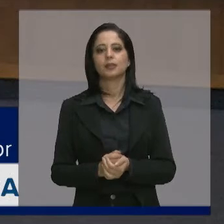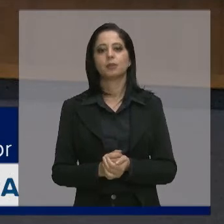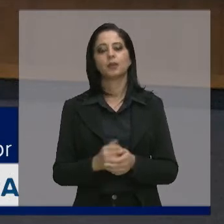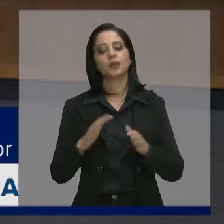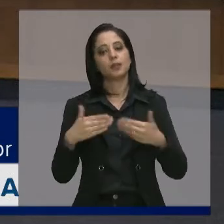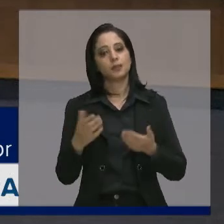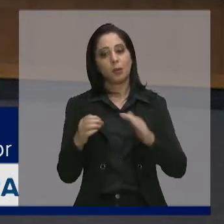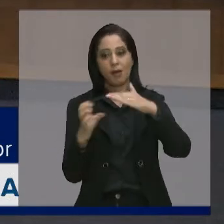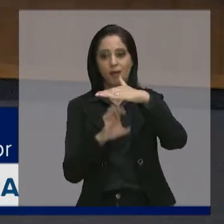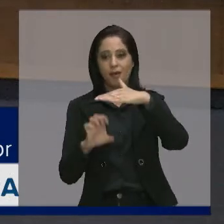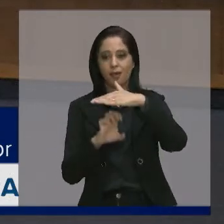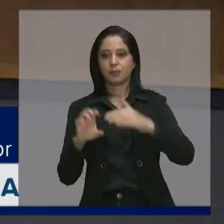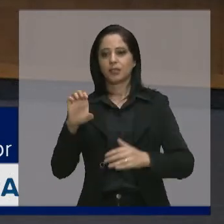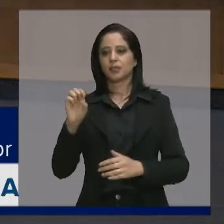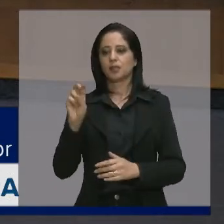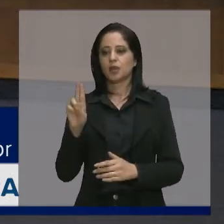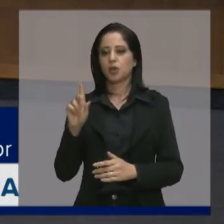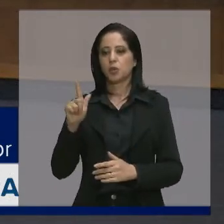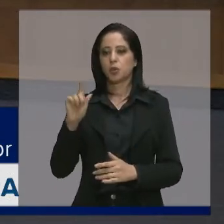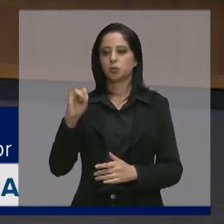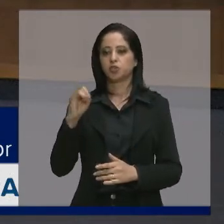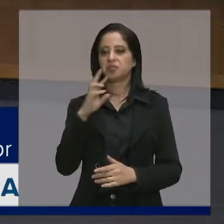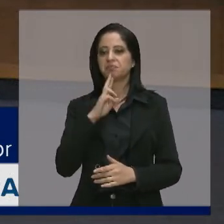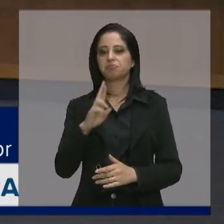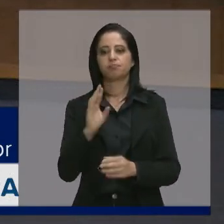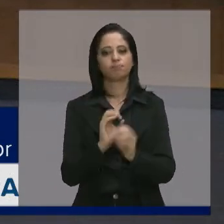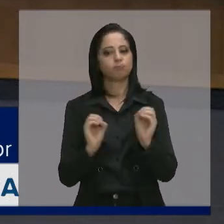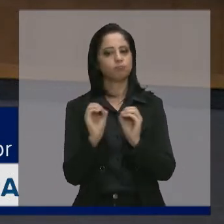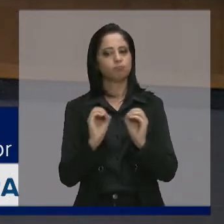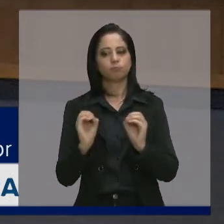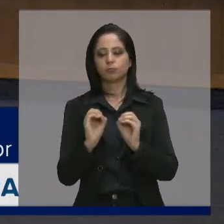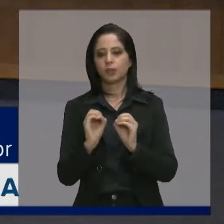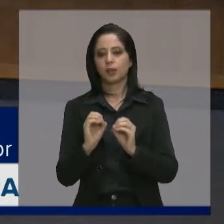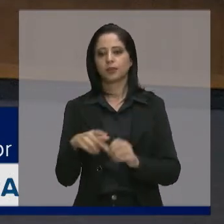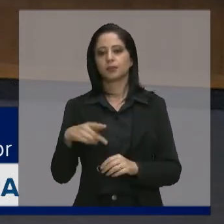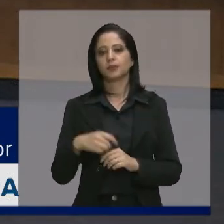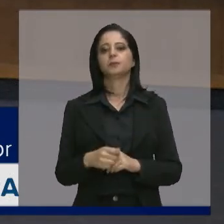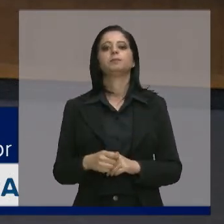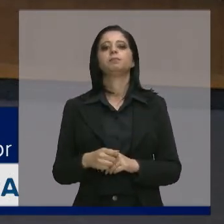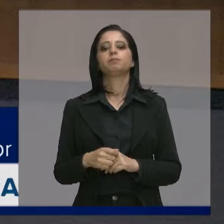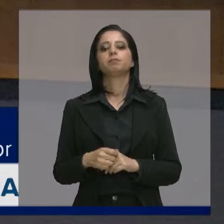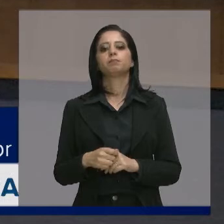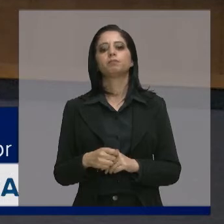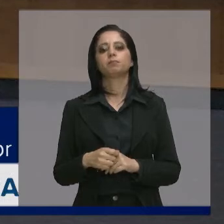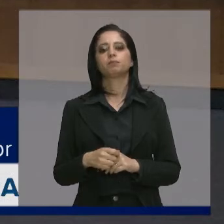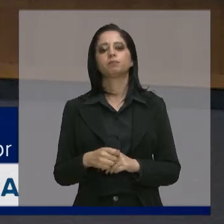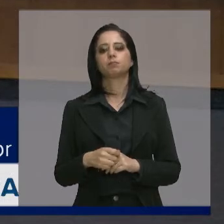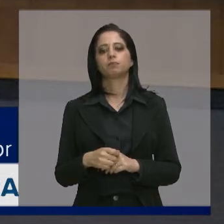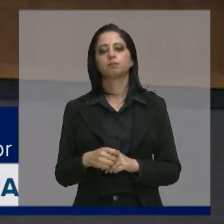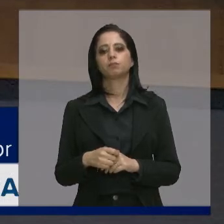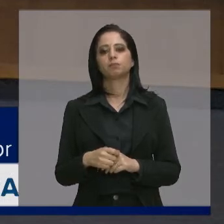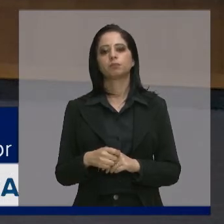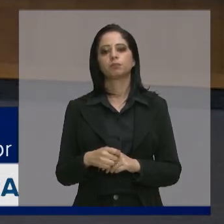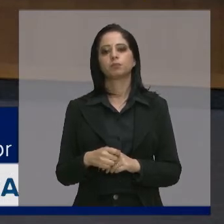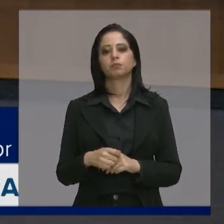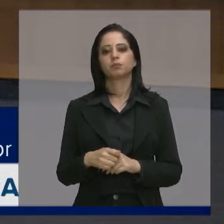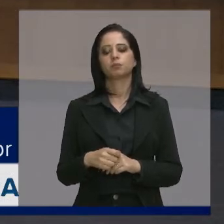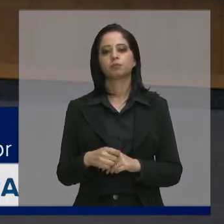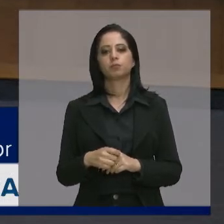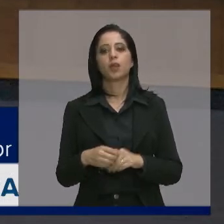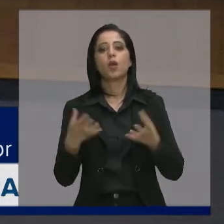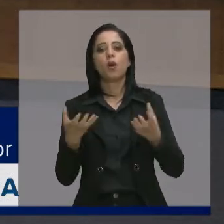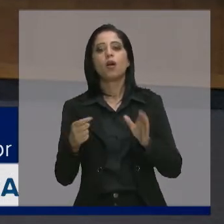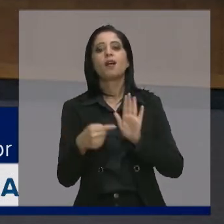não se posicionou, os trabalhadores estão em estado de greve. Então, gostaria de fazer esse registro